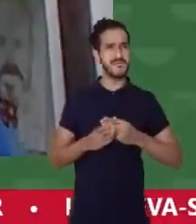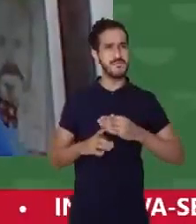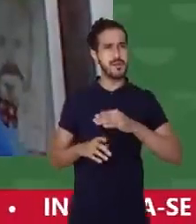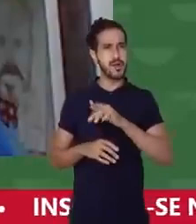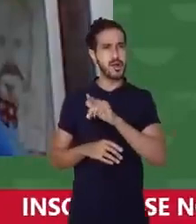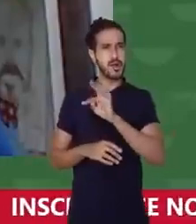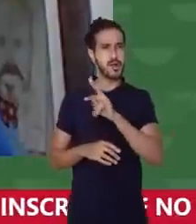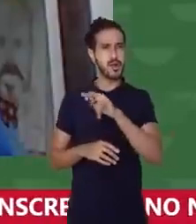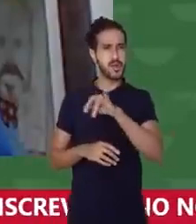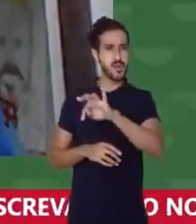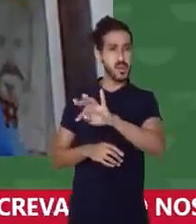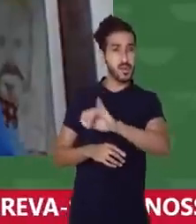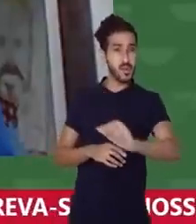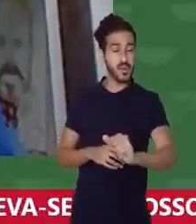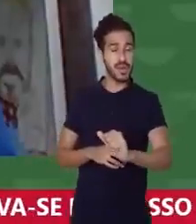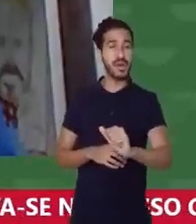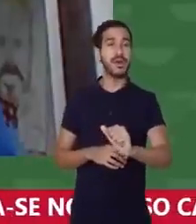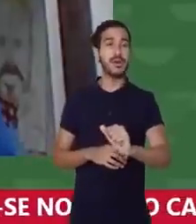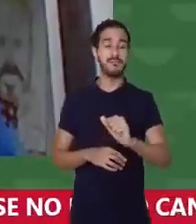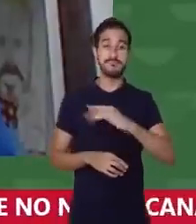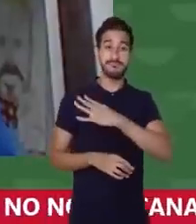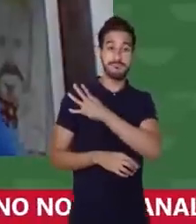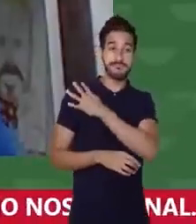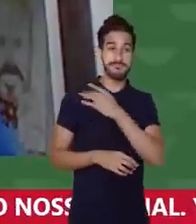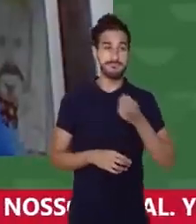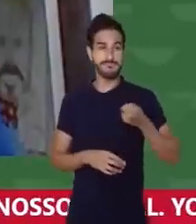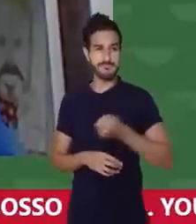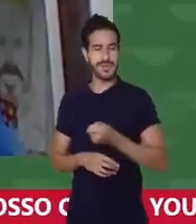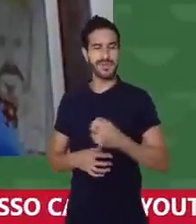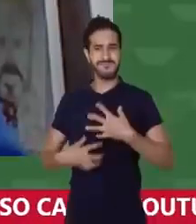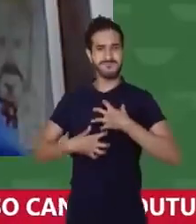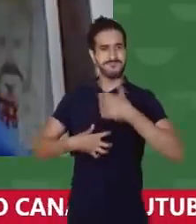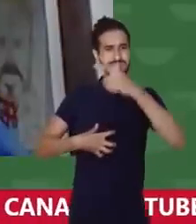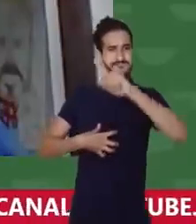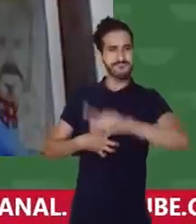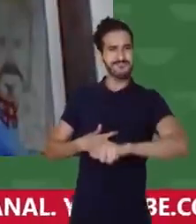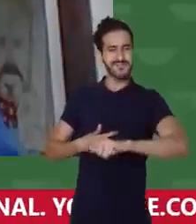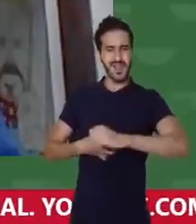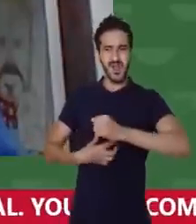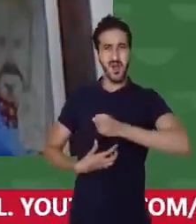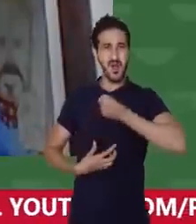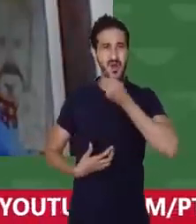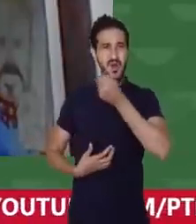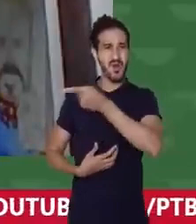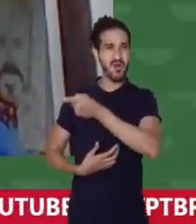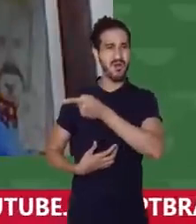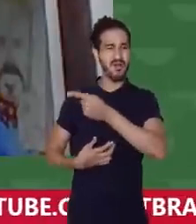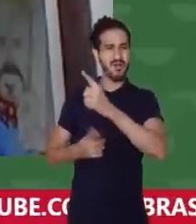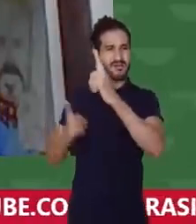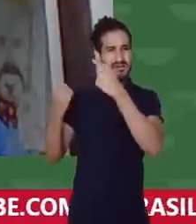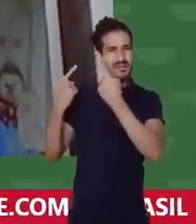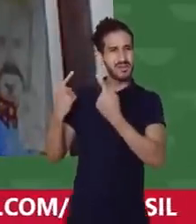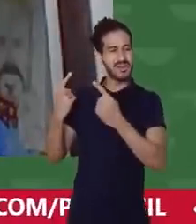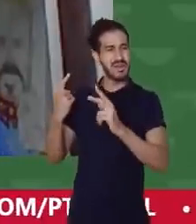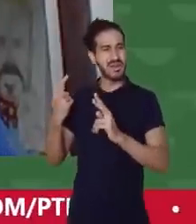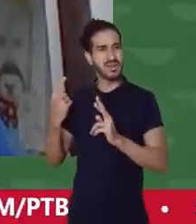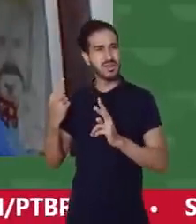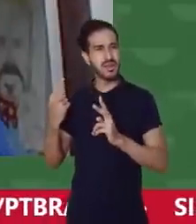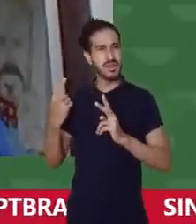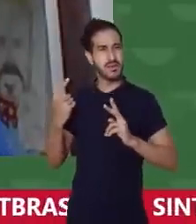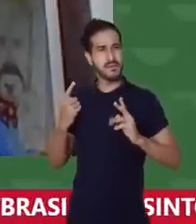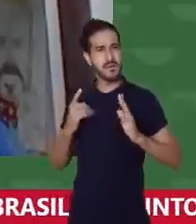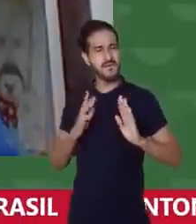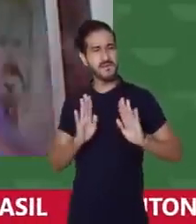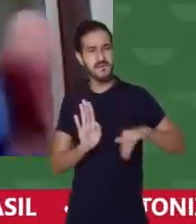ditadura, sentia novamente pesar sobre ela o horror, o desmando, a tramóia,